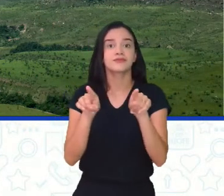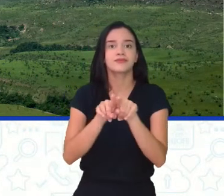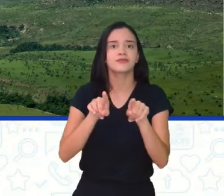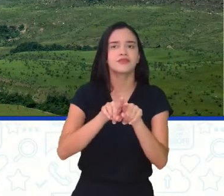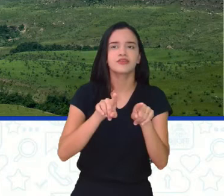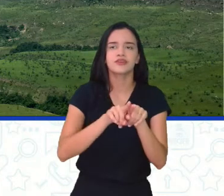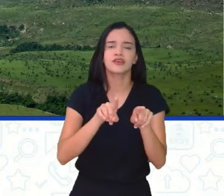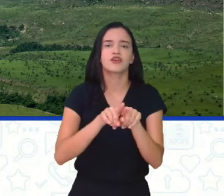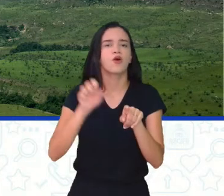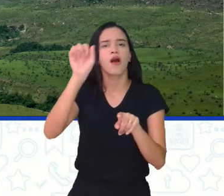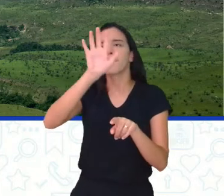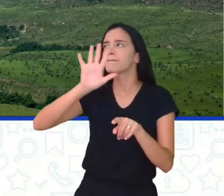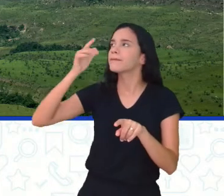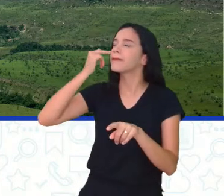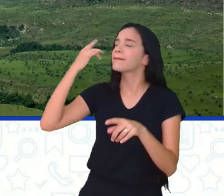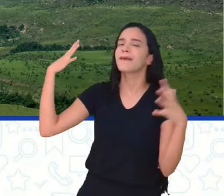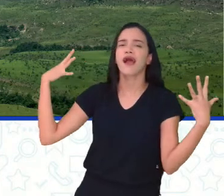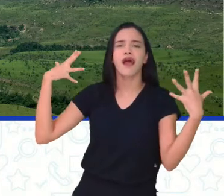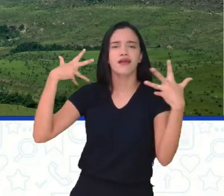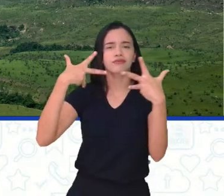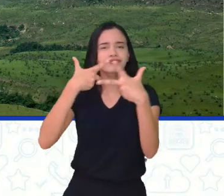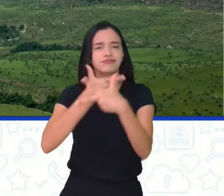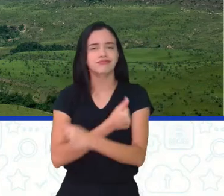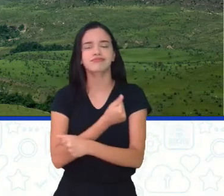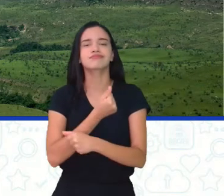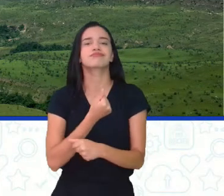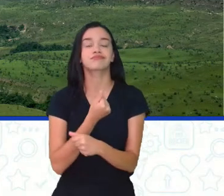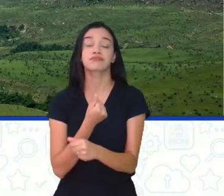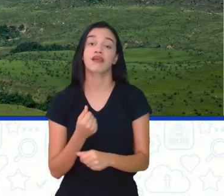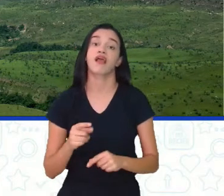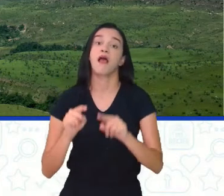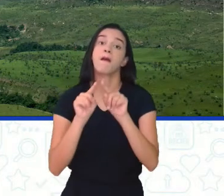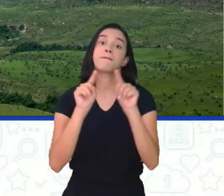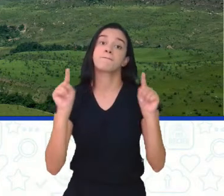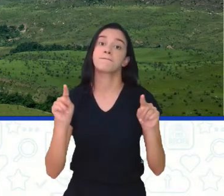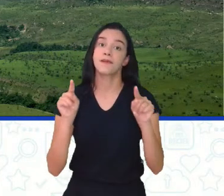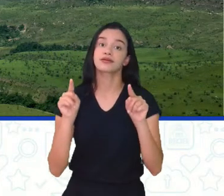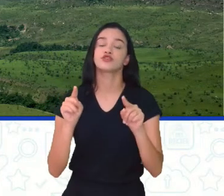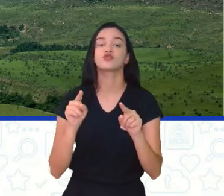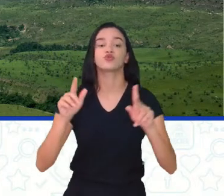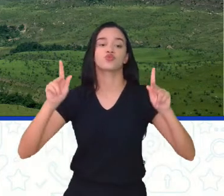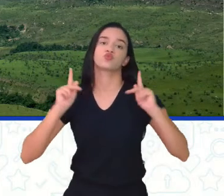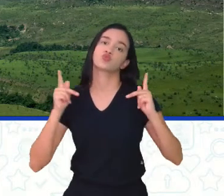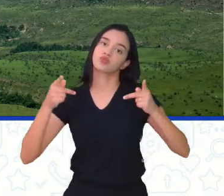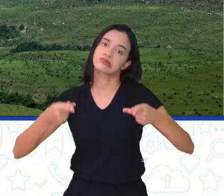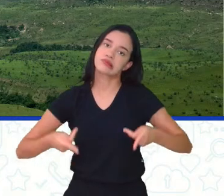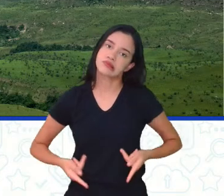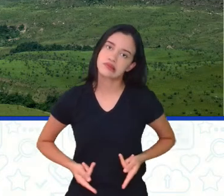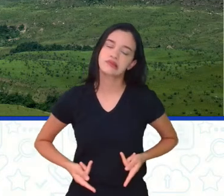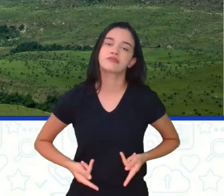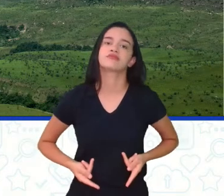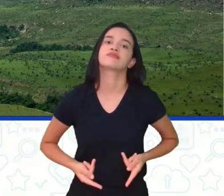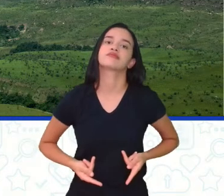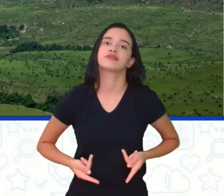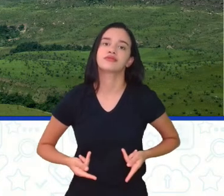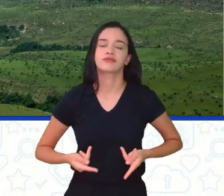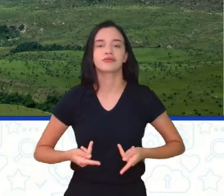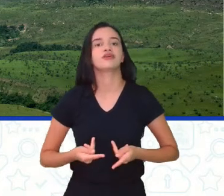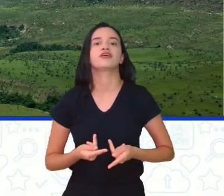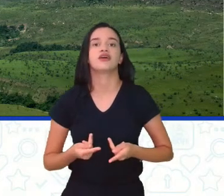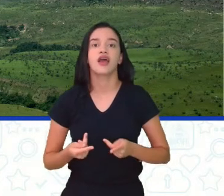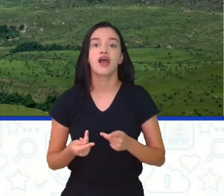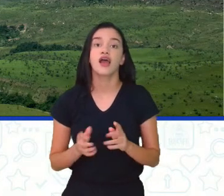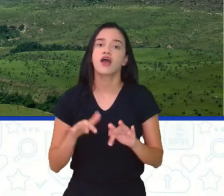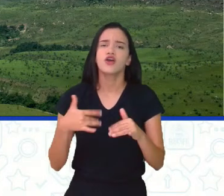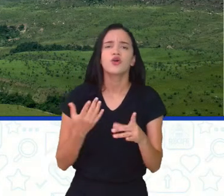paisagem maravilhosa, mas muitas vezes o ser humano, melhor dizendo,